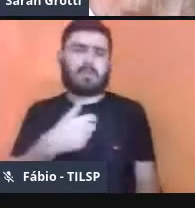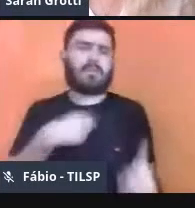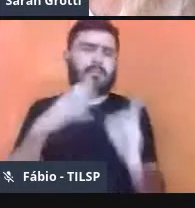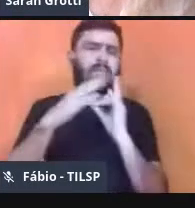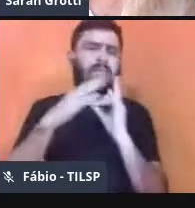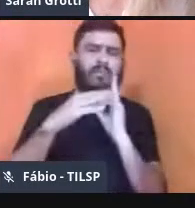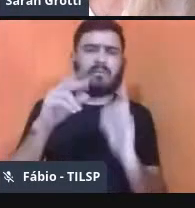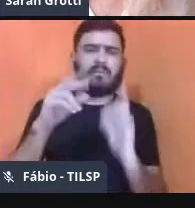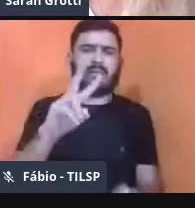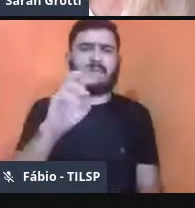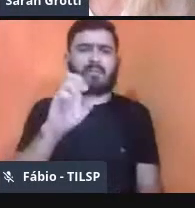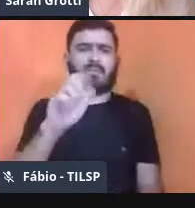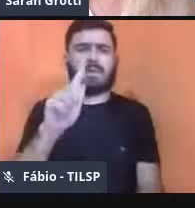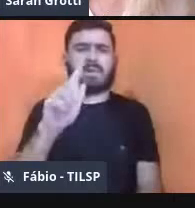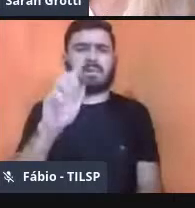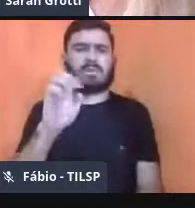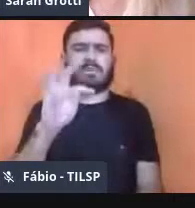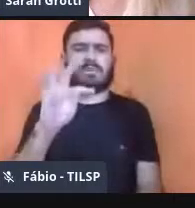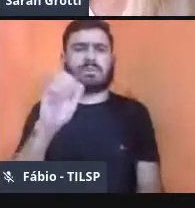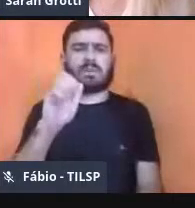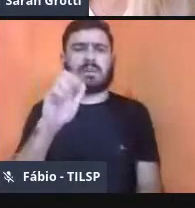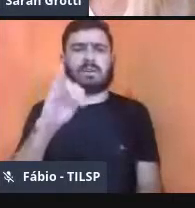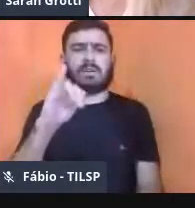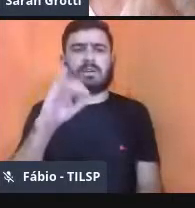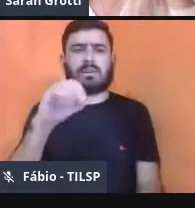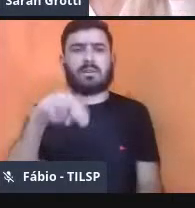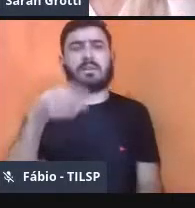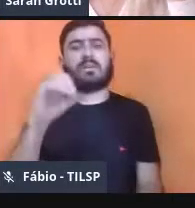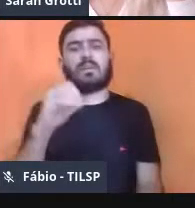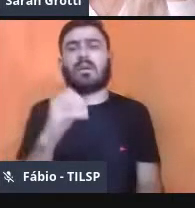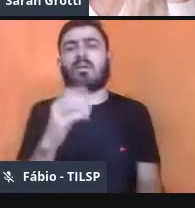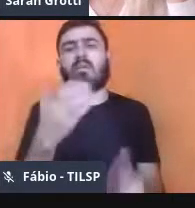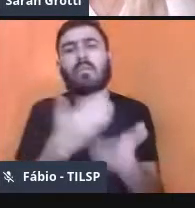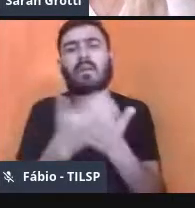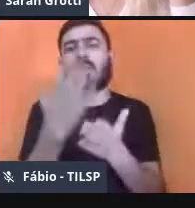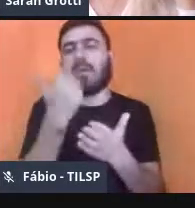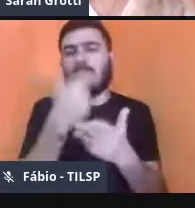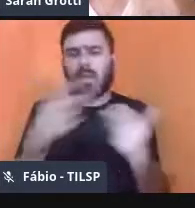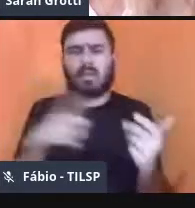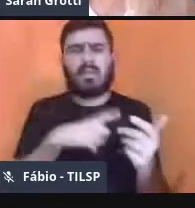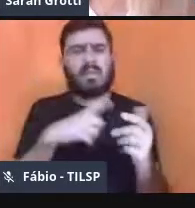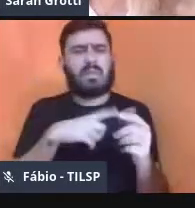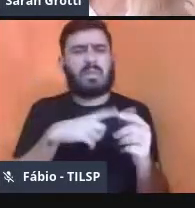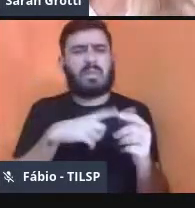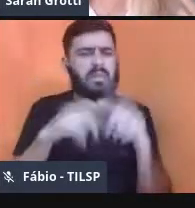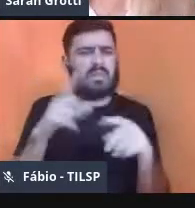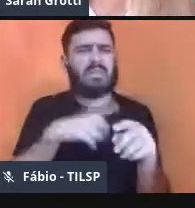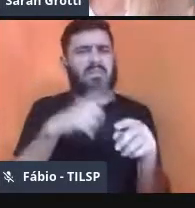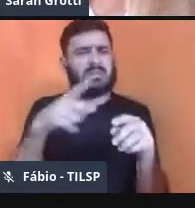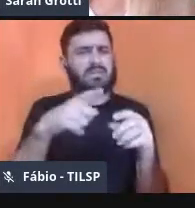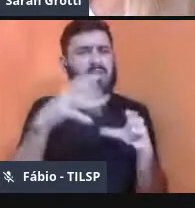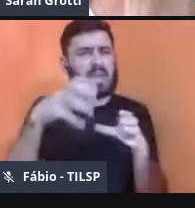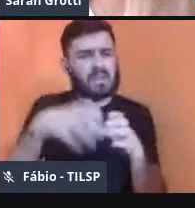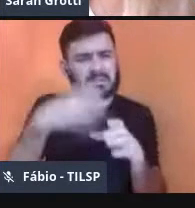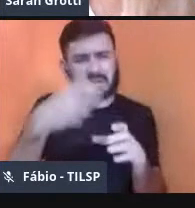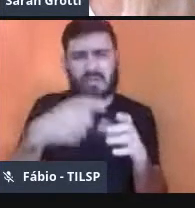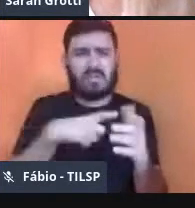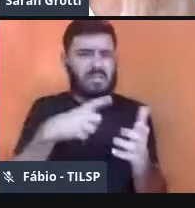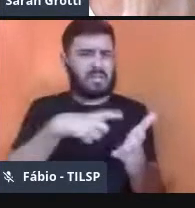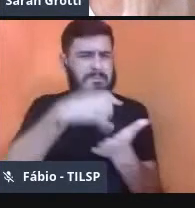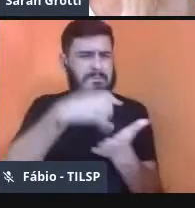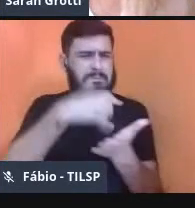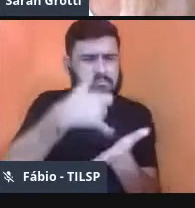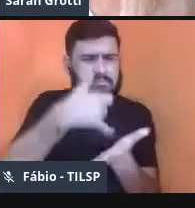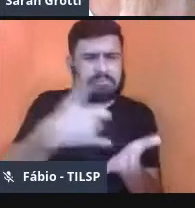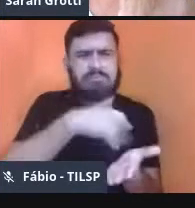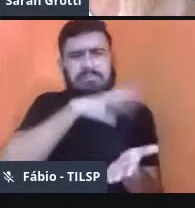ela começa a comer produtos muito processados, ultraprocessados, cheios de gordura trans,